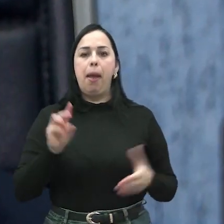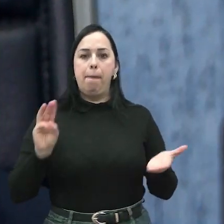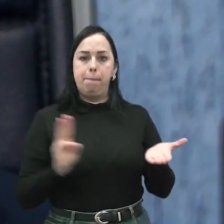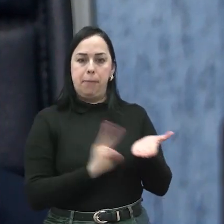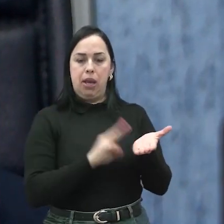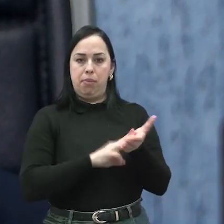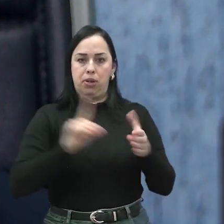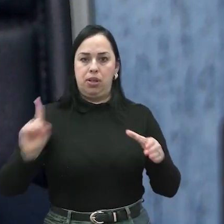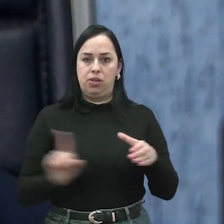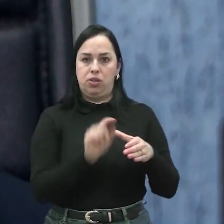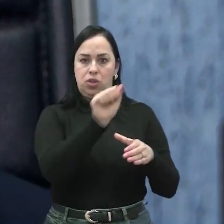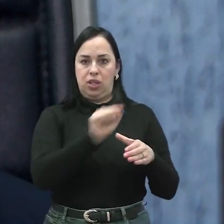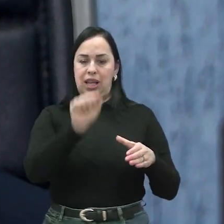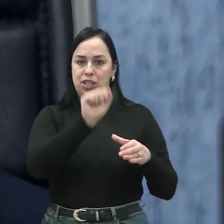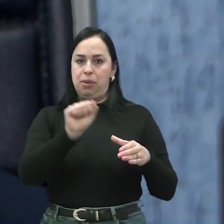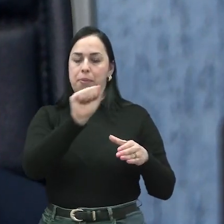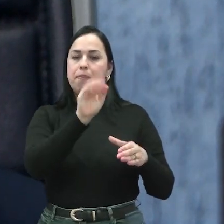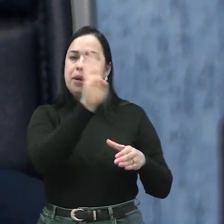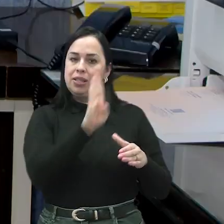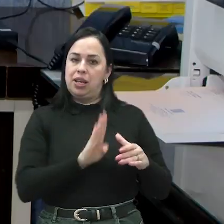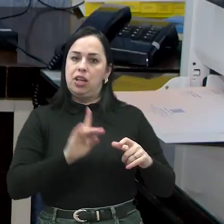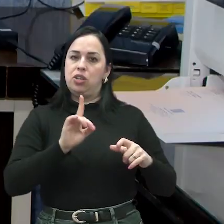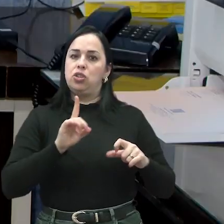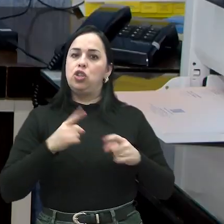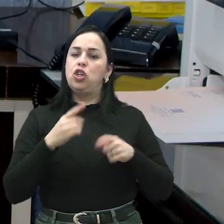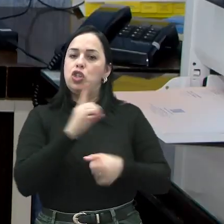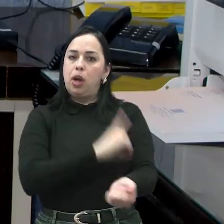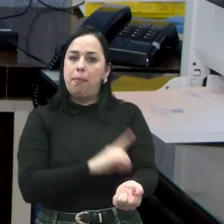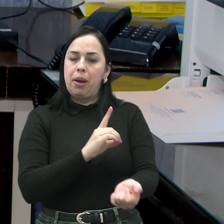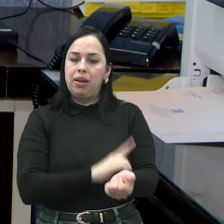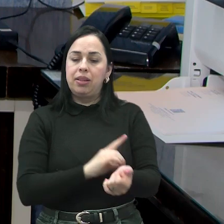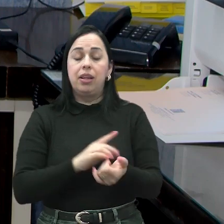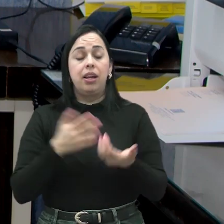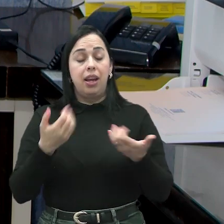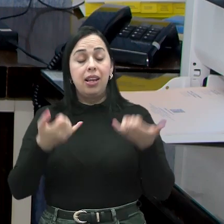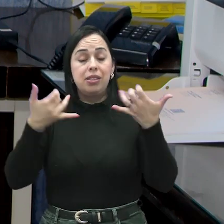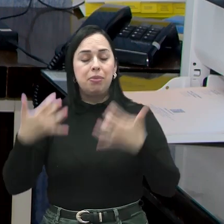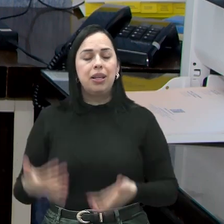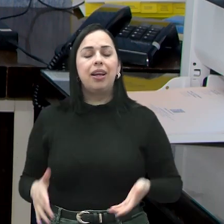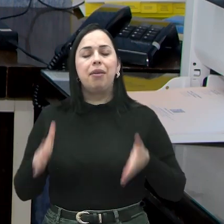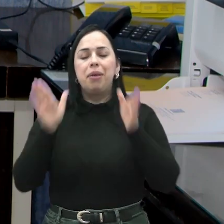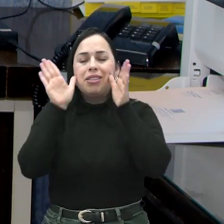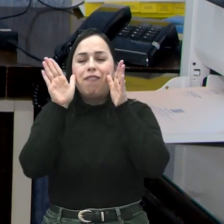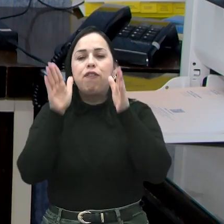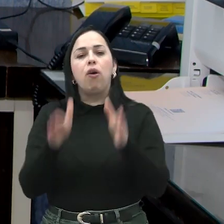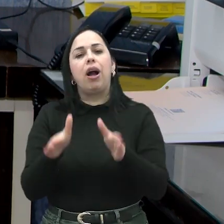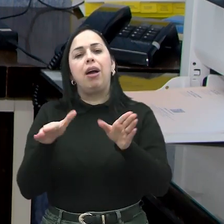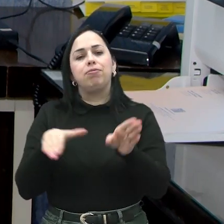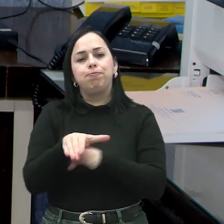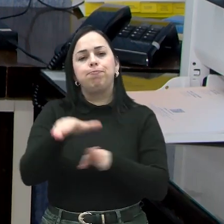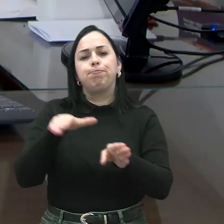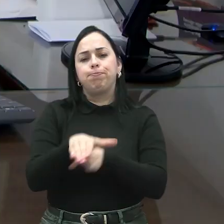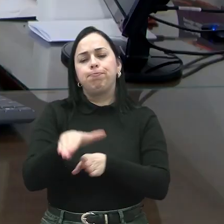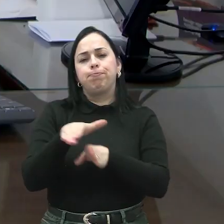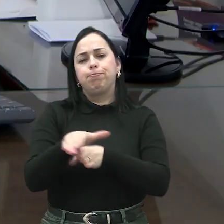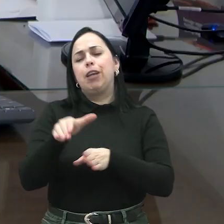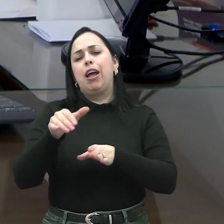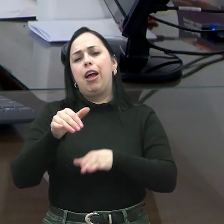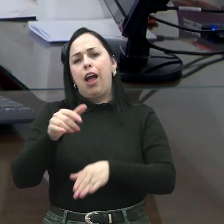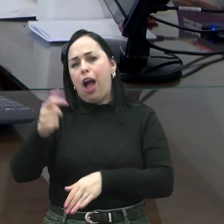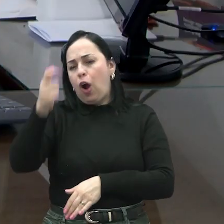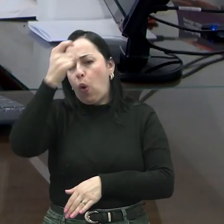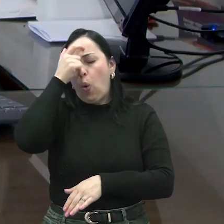da Sociedade Brasileira de Diabetes, argumenta que é preciso focar em campanhas de prevenção e